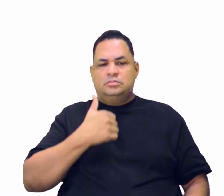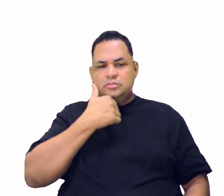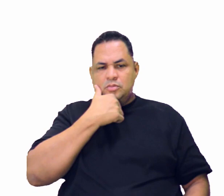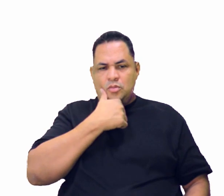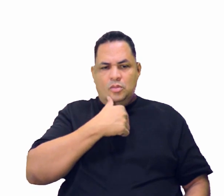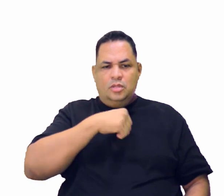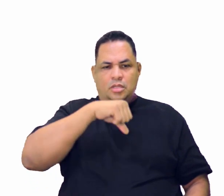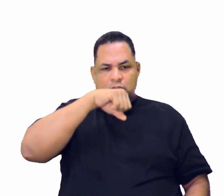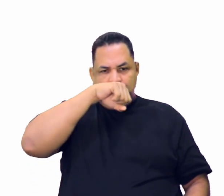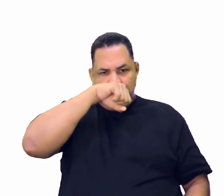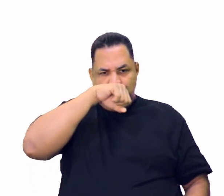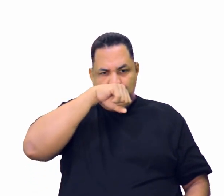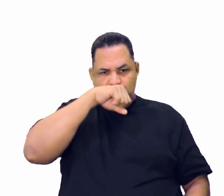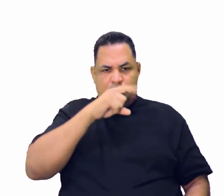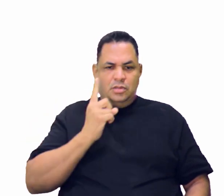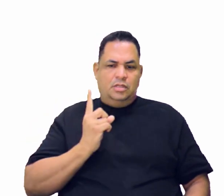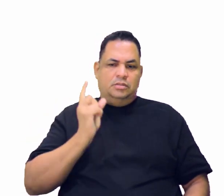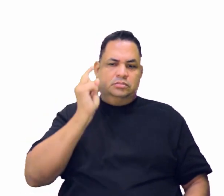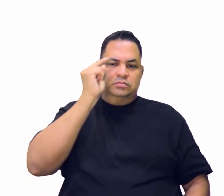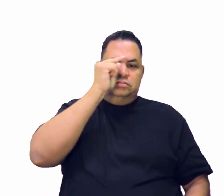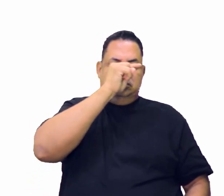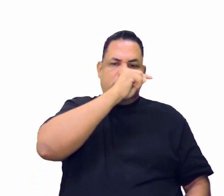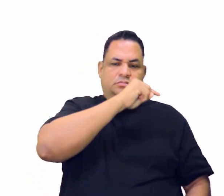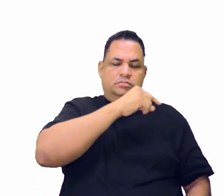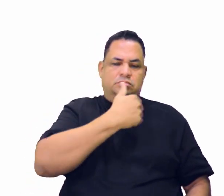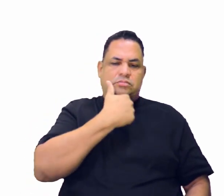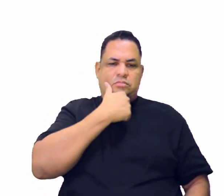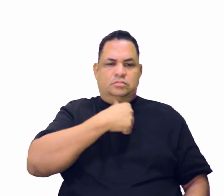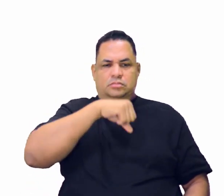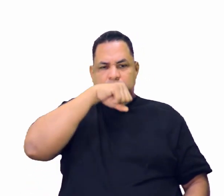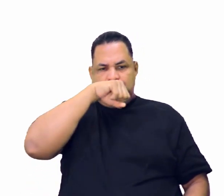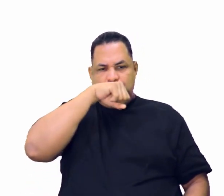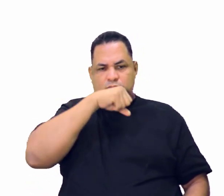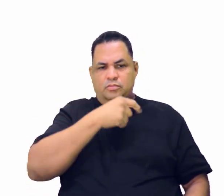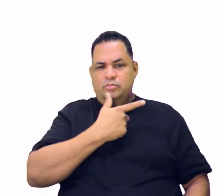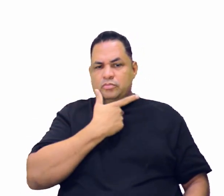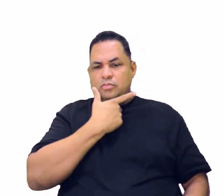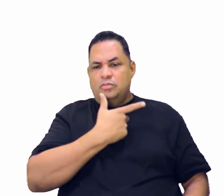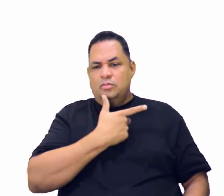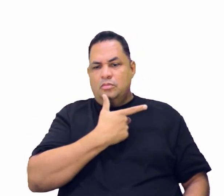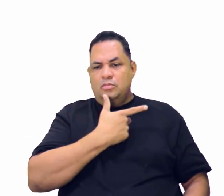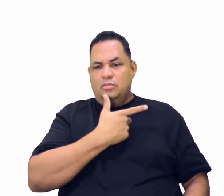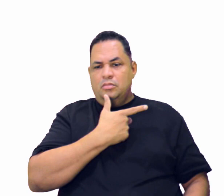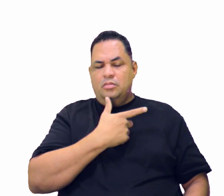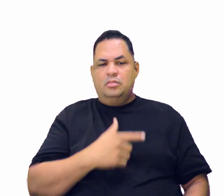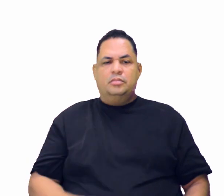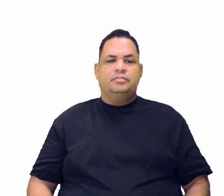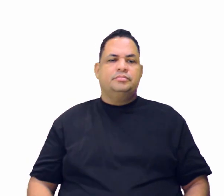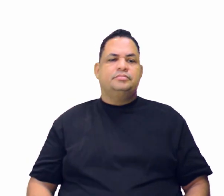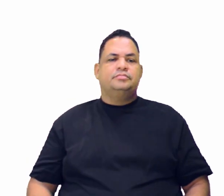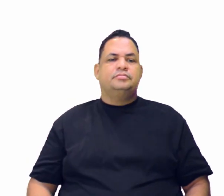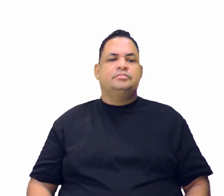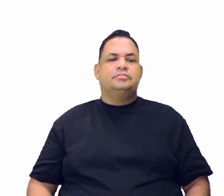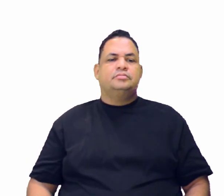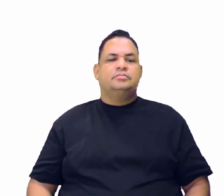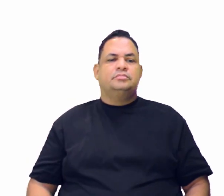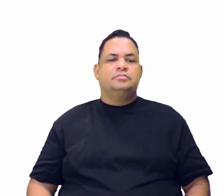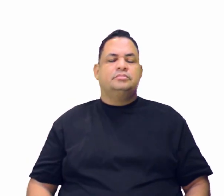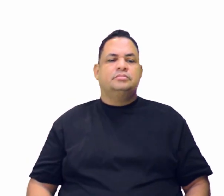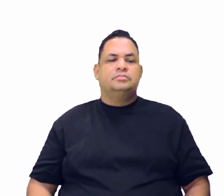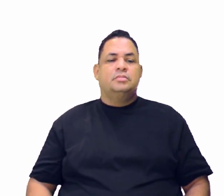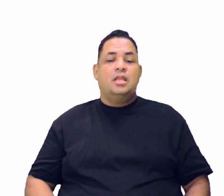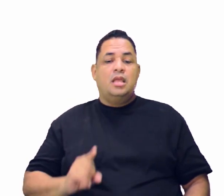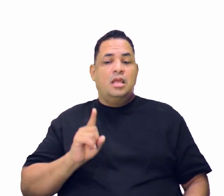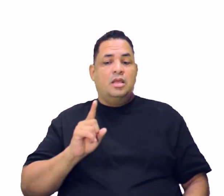aqui, ó, tá relacionado a madrastas. Se eu colocasse só a